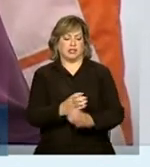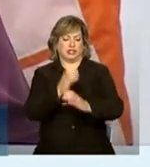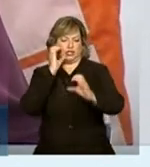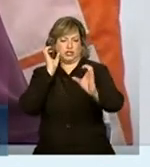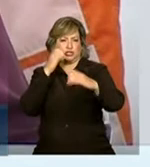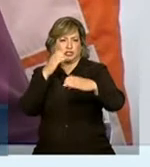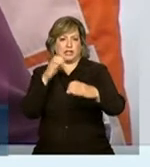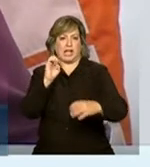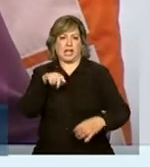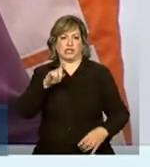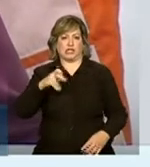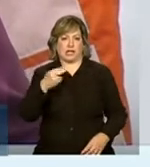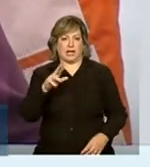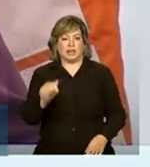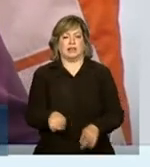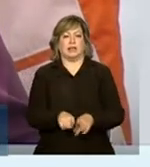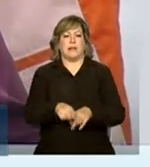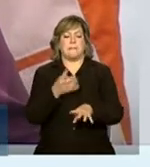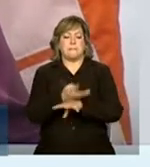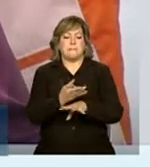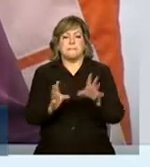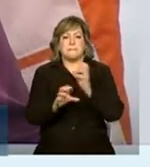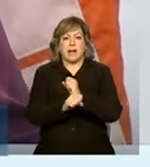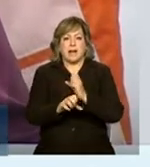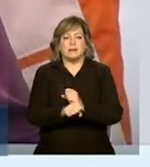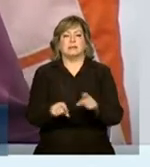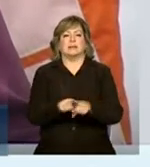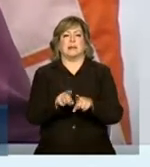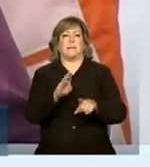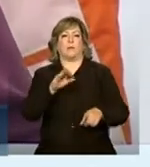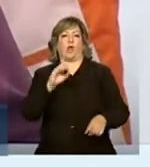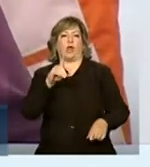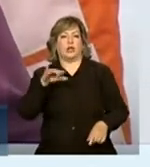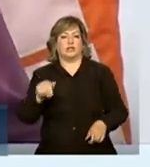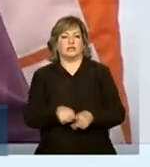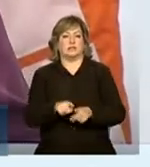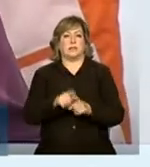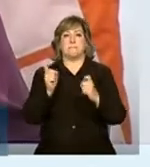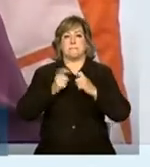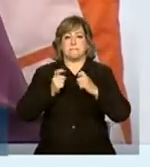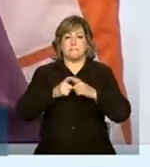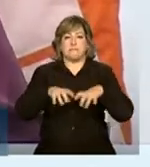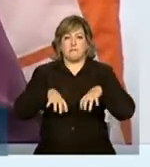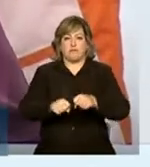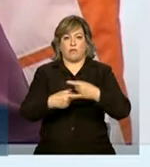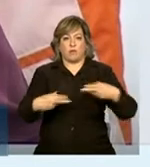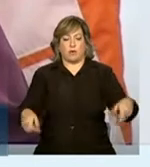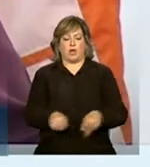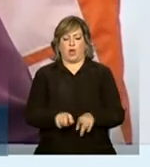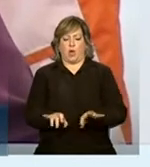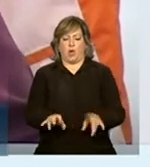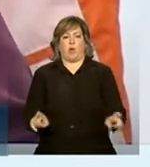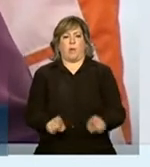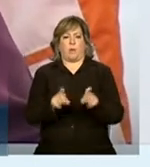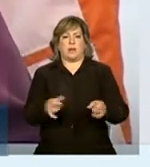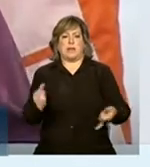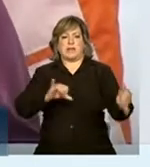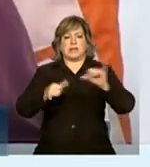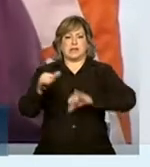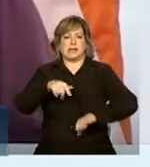engenharia, matemática, biologia, ciências médicas, ciências da computação,